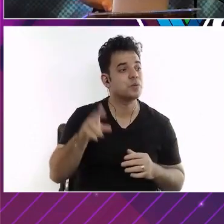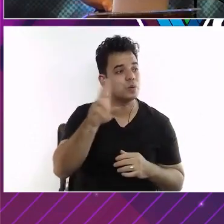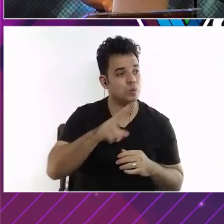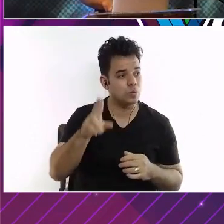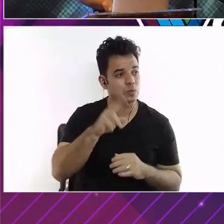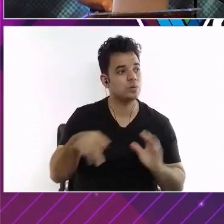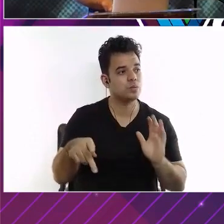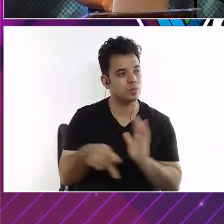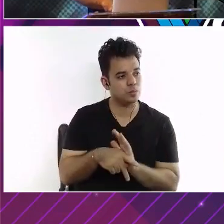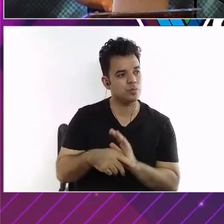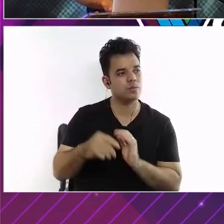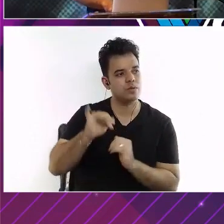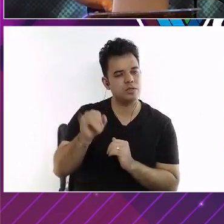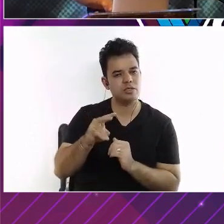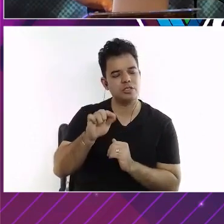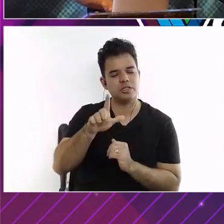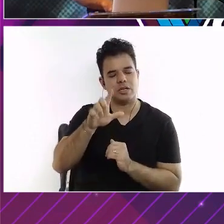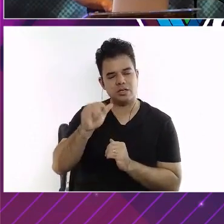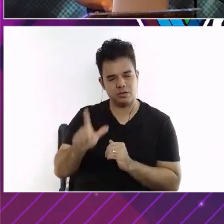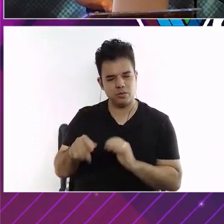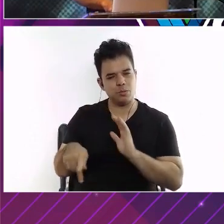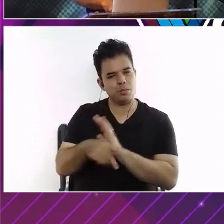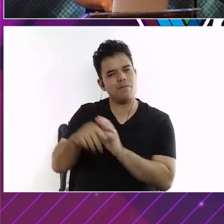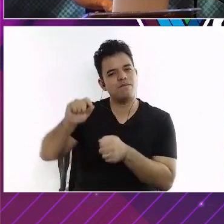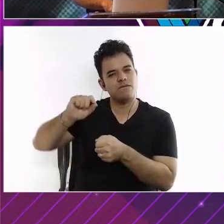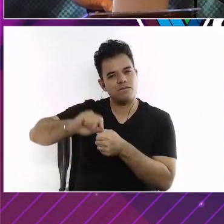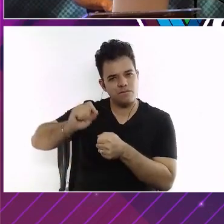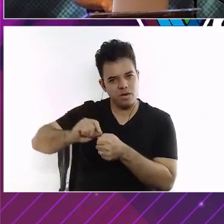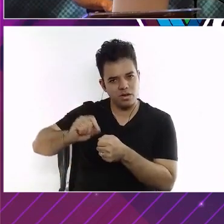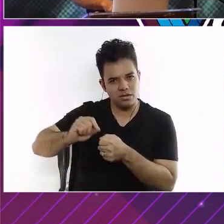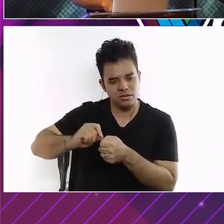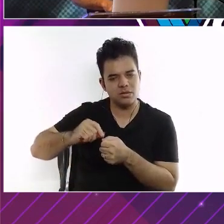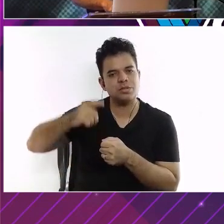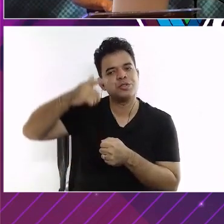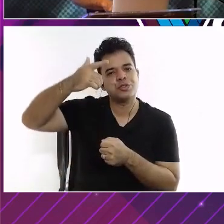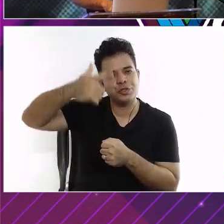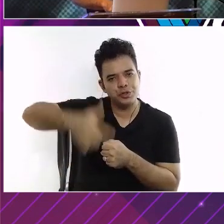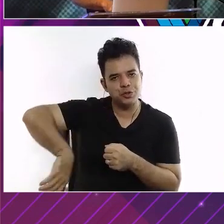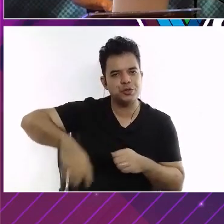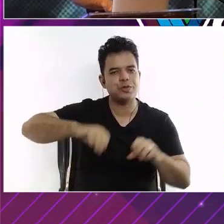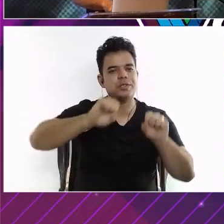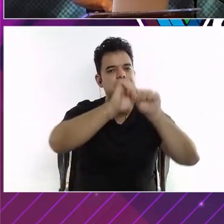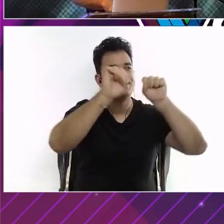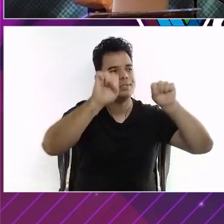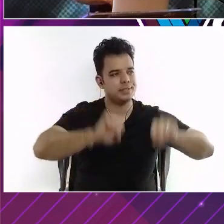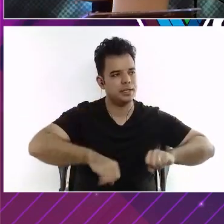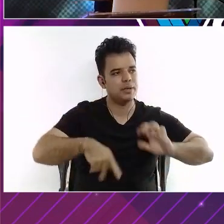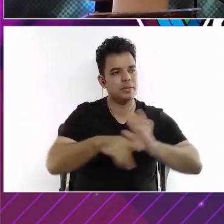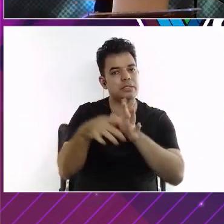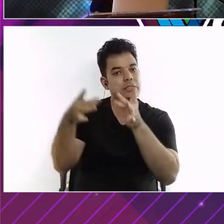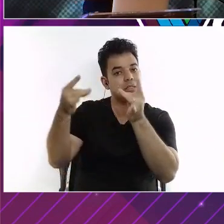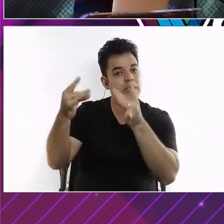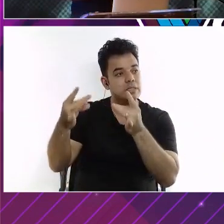fazer. Ou escrever sistemas e ou descrever